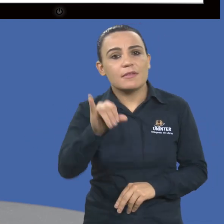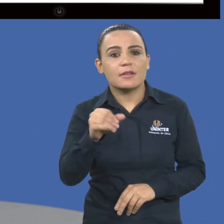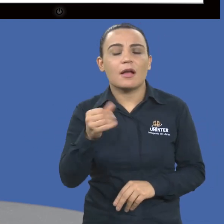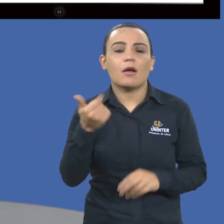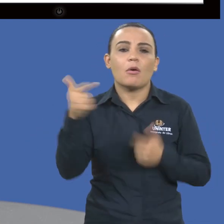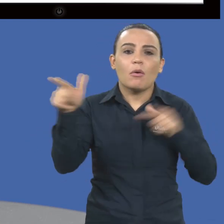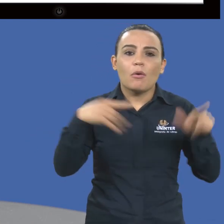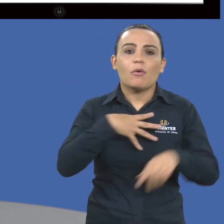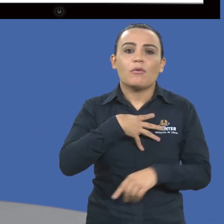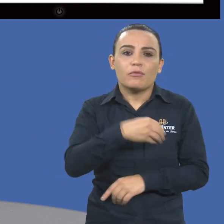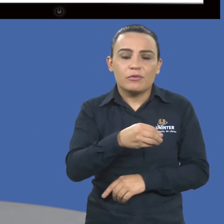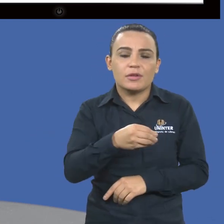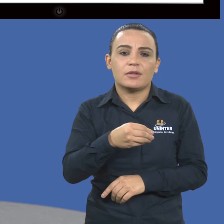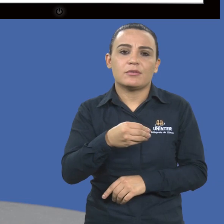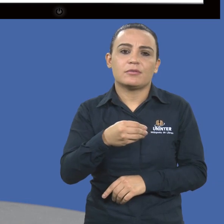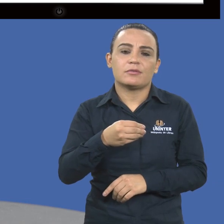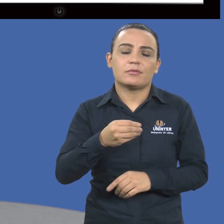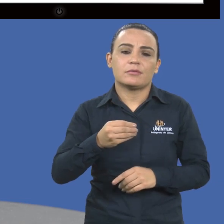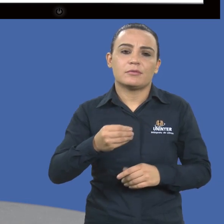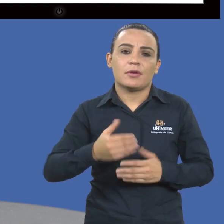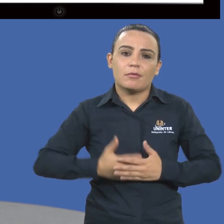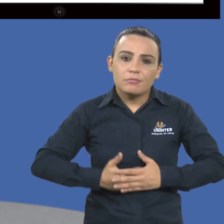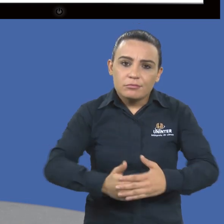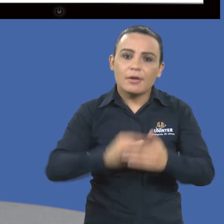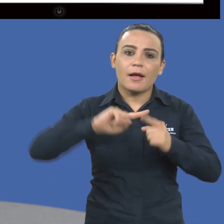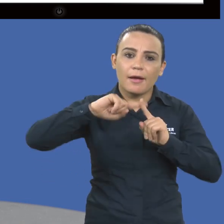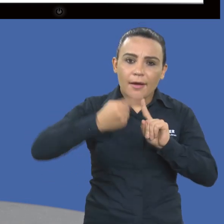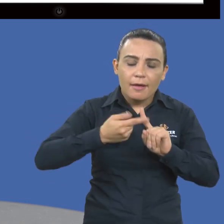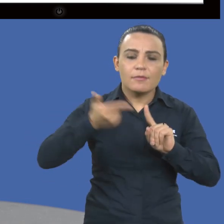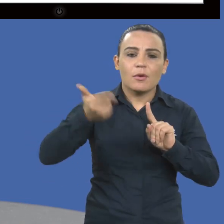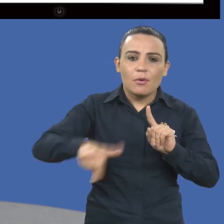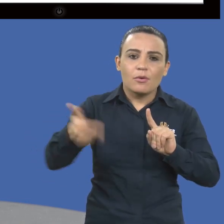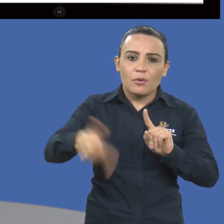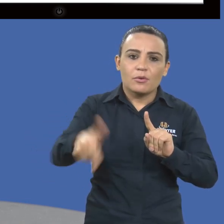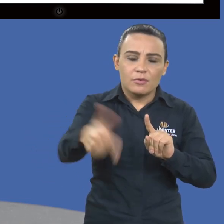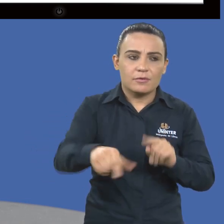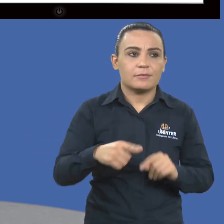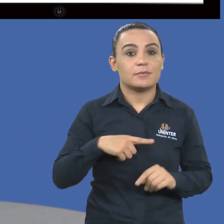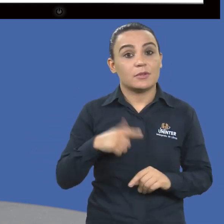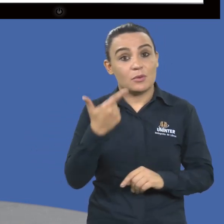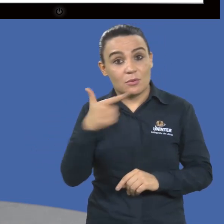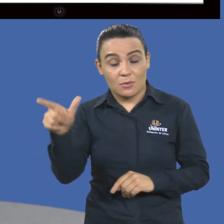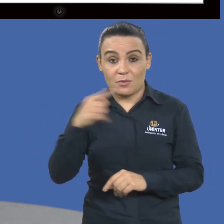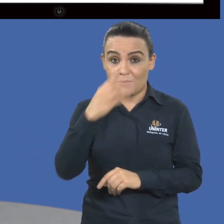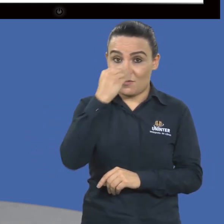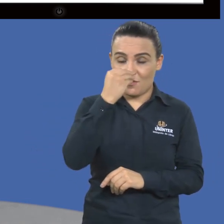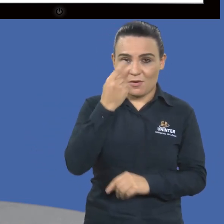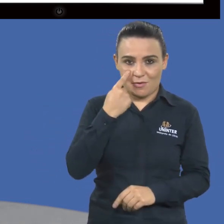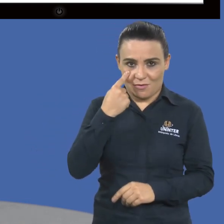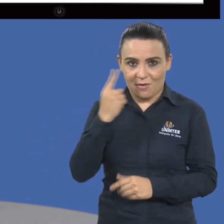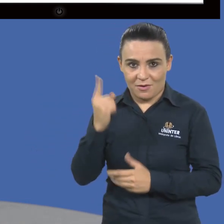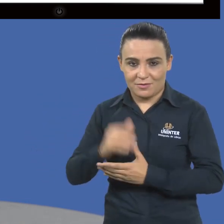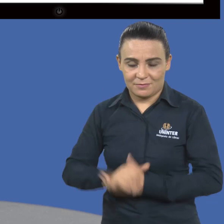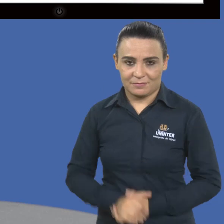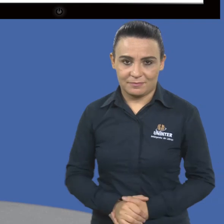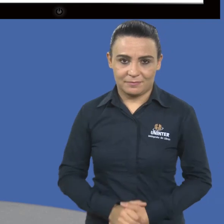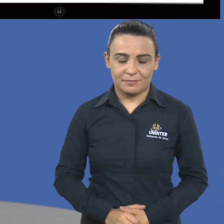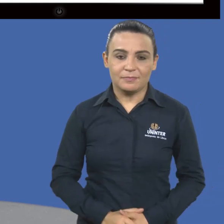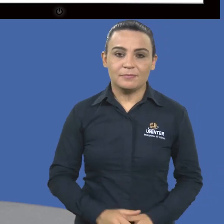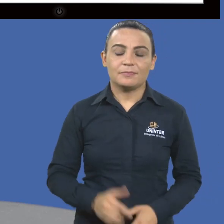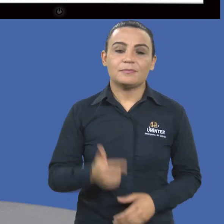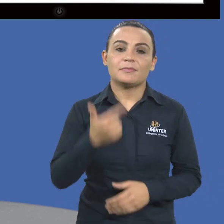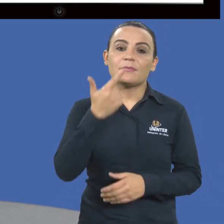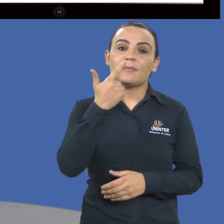genético para evitar que tivesse outras crianças com a síndrome. Tem uma outra foto, a